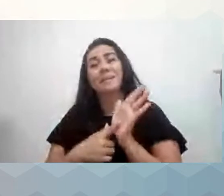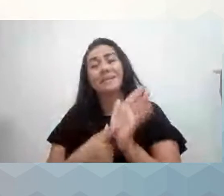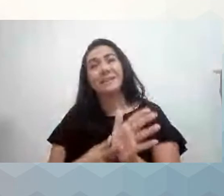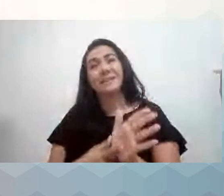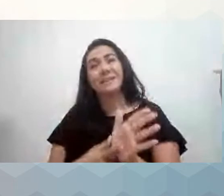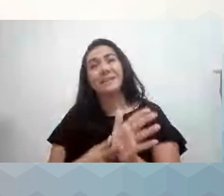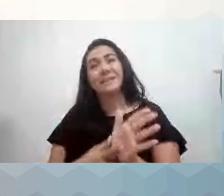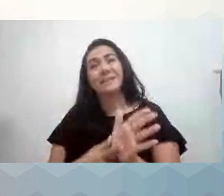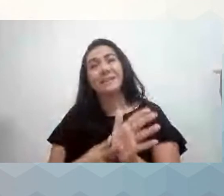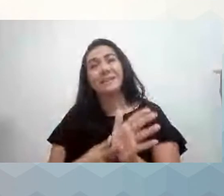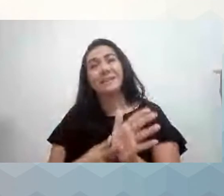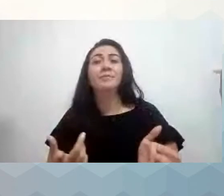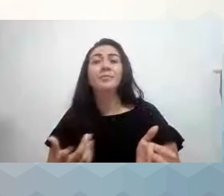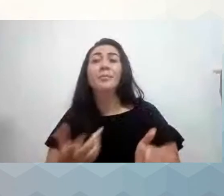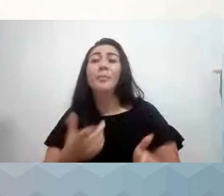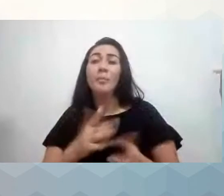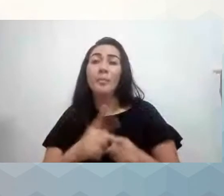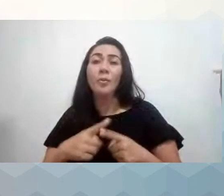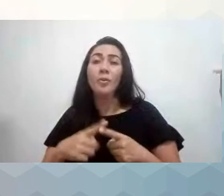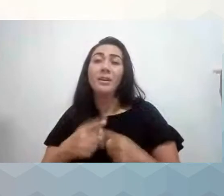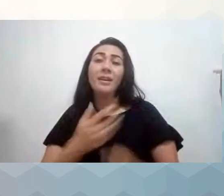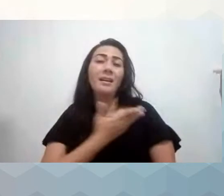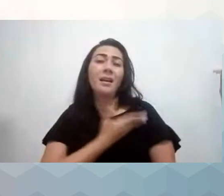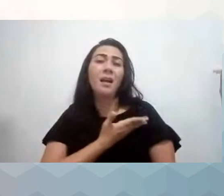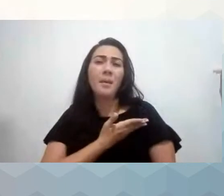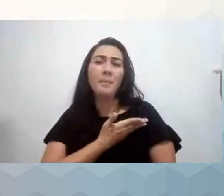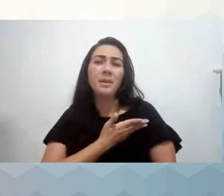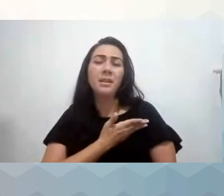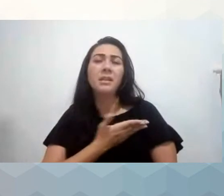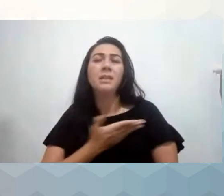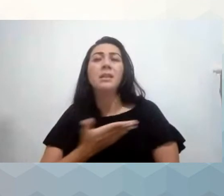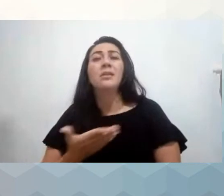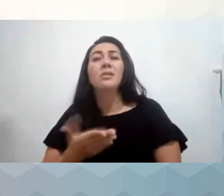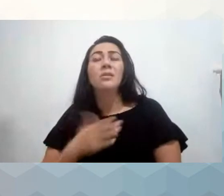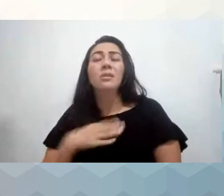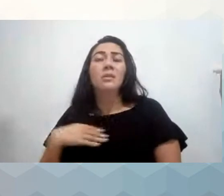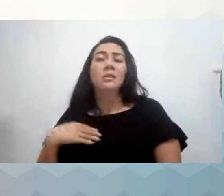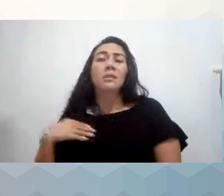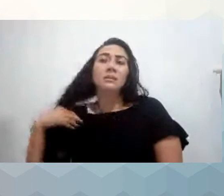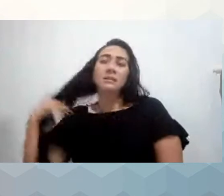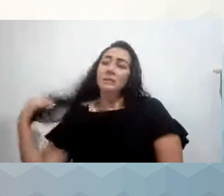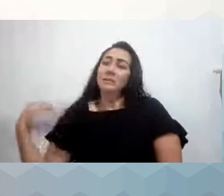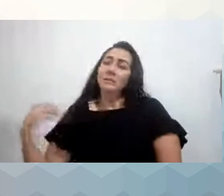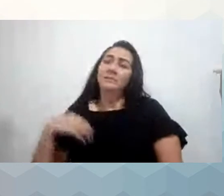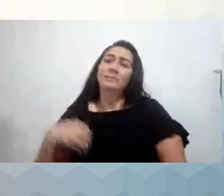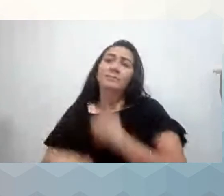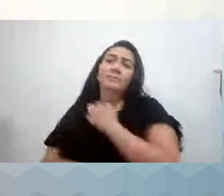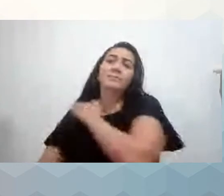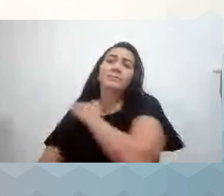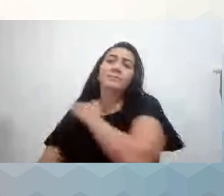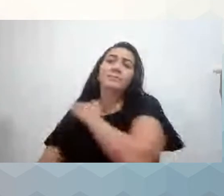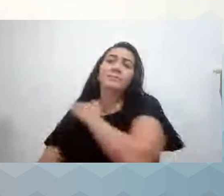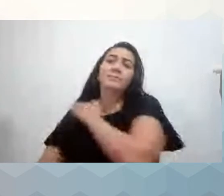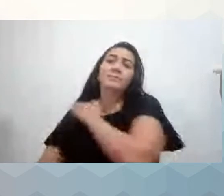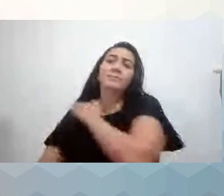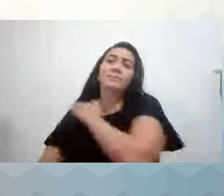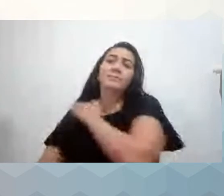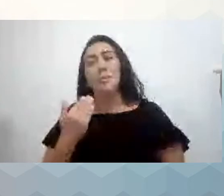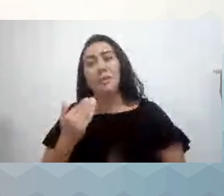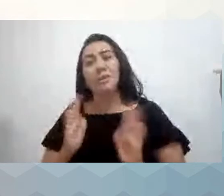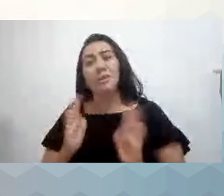homenagear um companheiro ou uma companheira nossa que nos deixa, a gente sempre faz a seguinte saudação: Ana